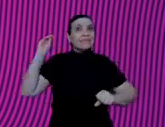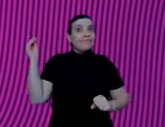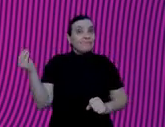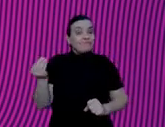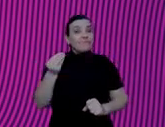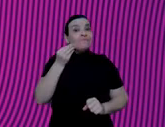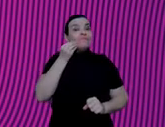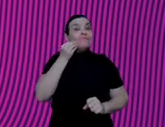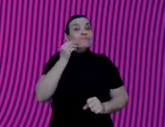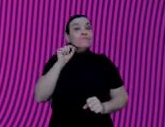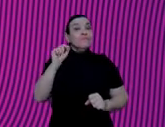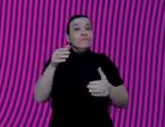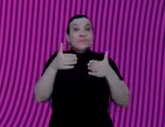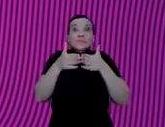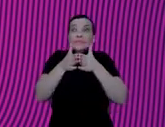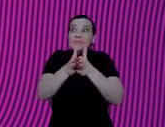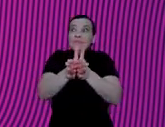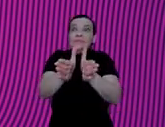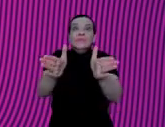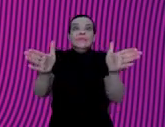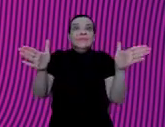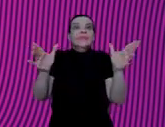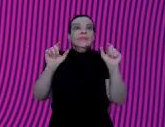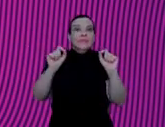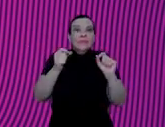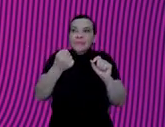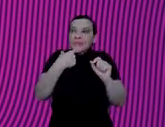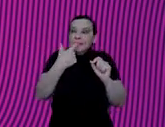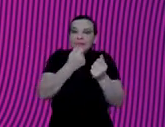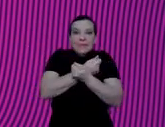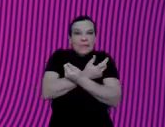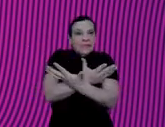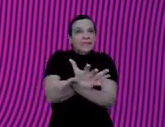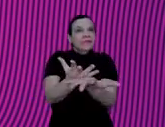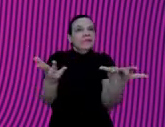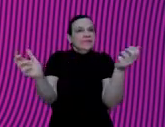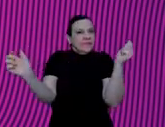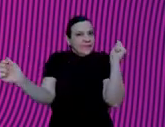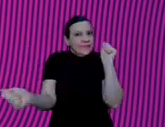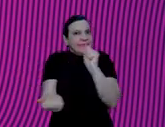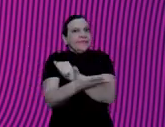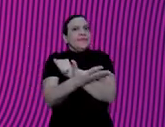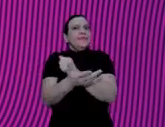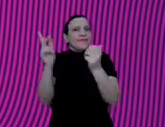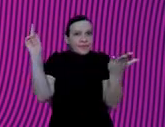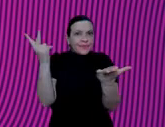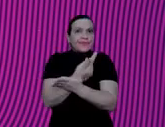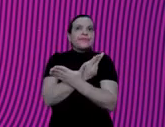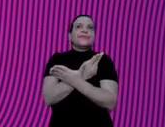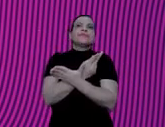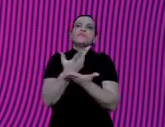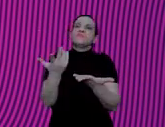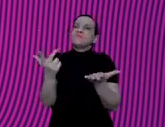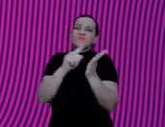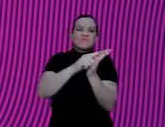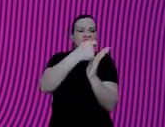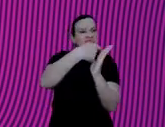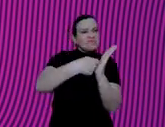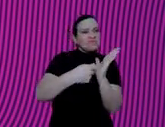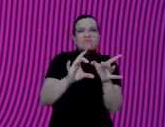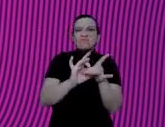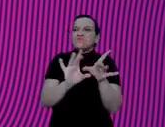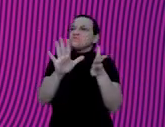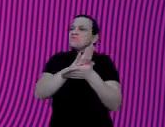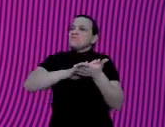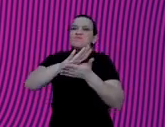verdadeiros centros de distribuição fraudulenta, né, de prescrições de opioides, né, sem indicação clínica, sem apropriada avaliação, enfim, não era